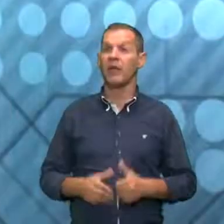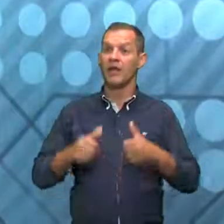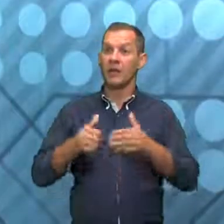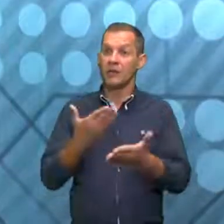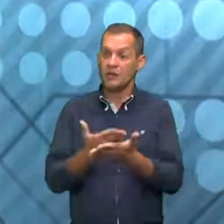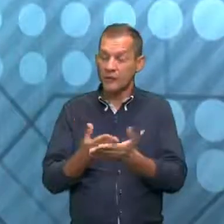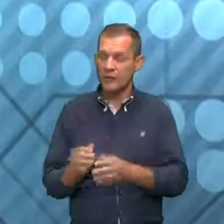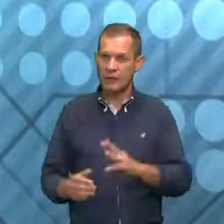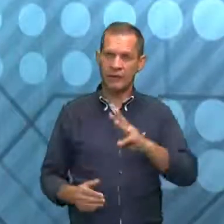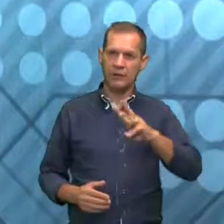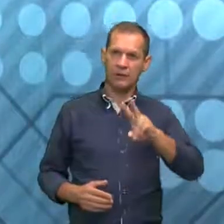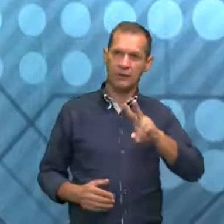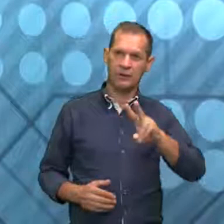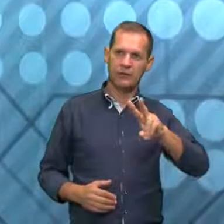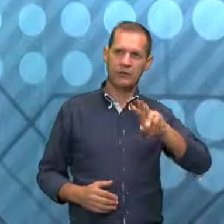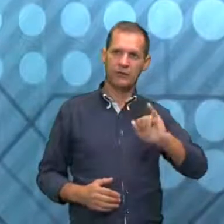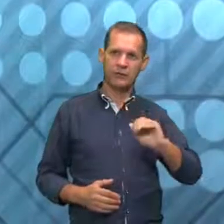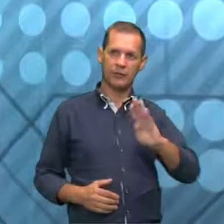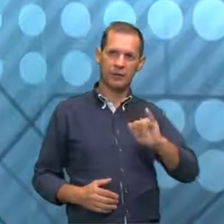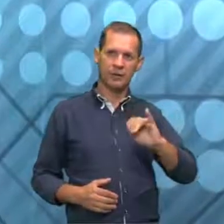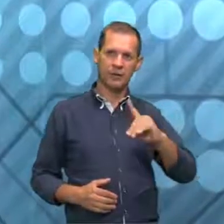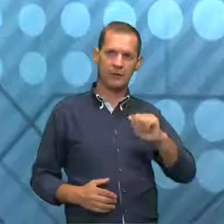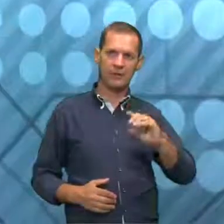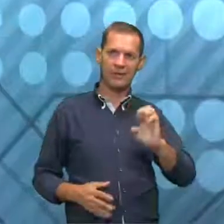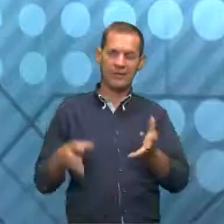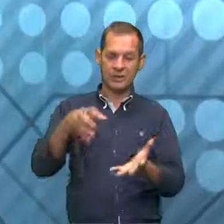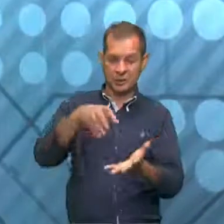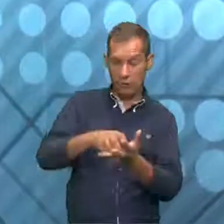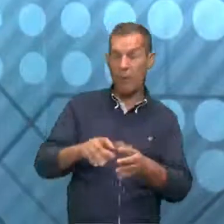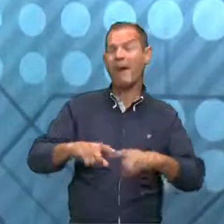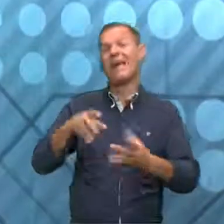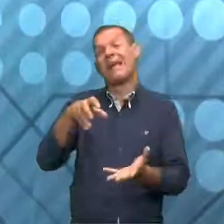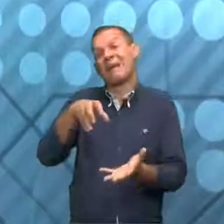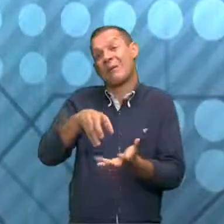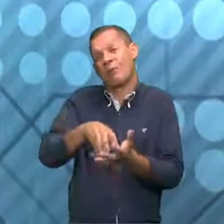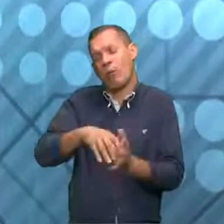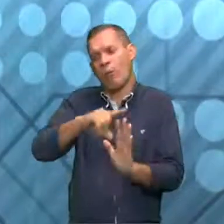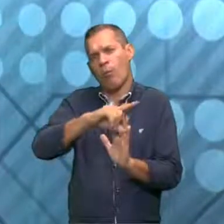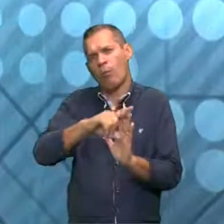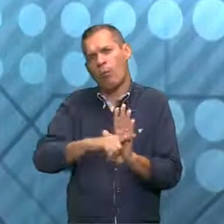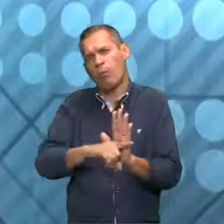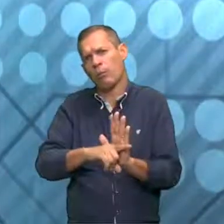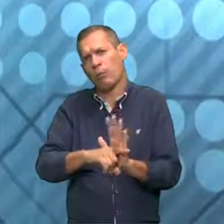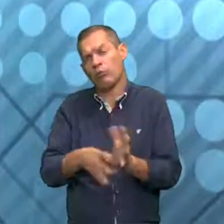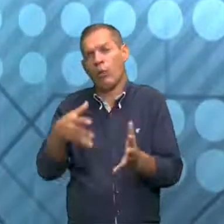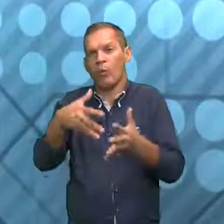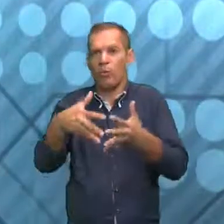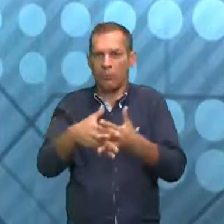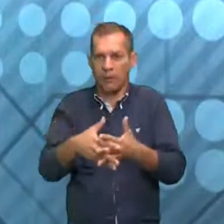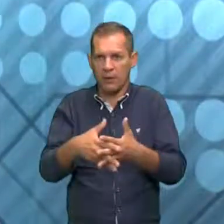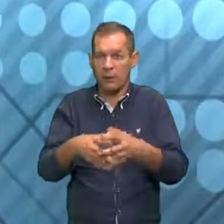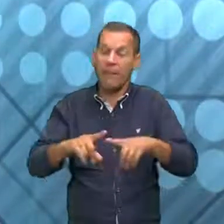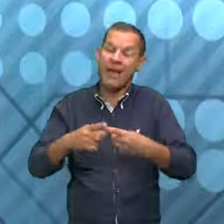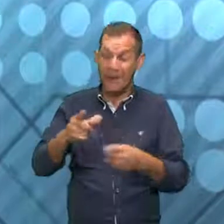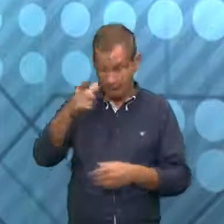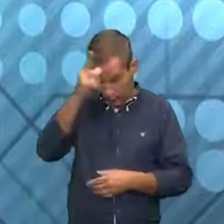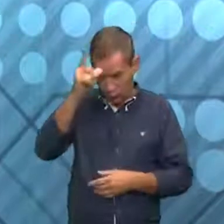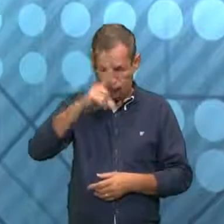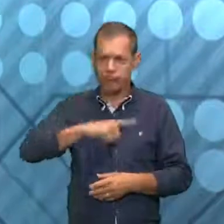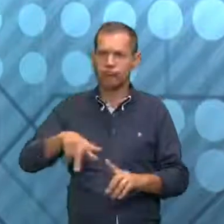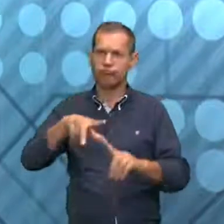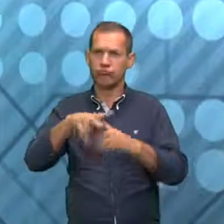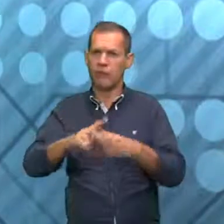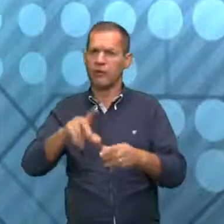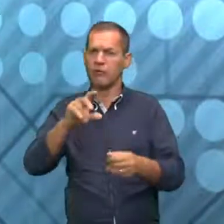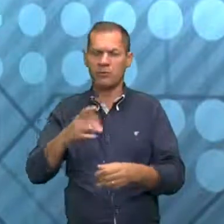Estudando então a viabilidade de criptografia. Criptografia é um processo bastante complexo. Lógico que existem